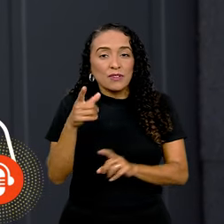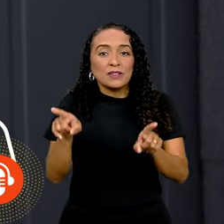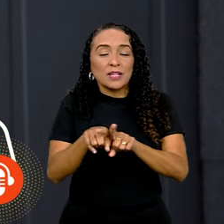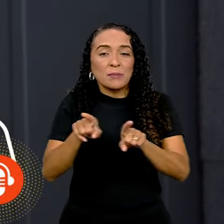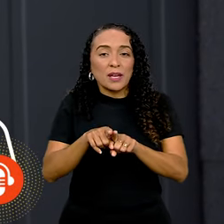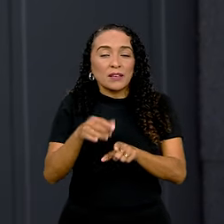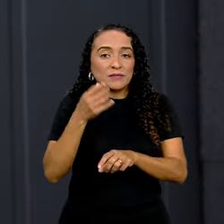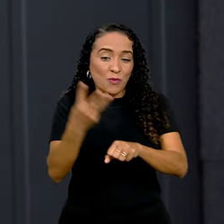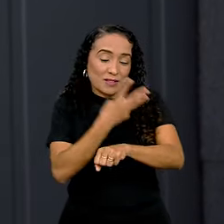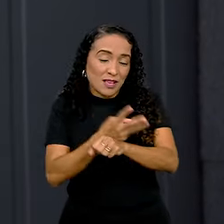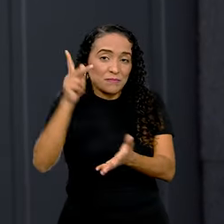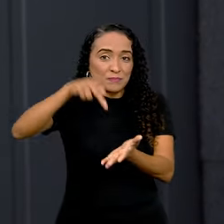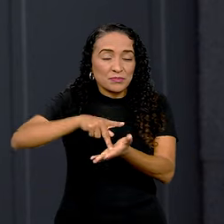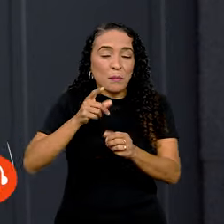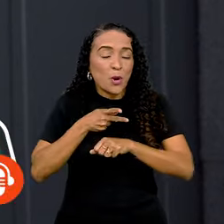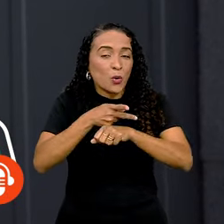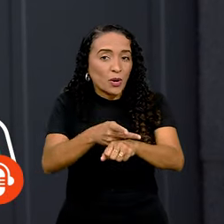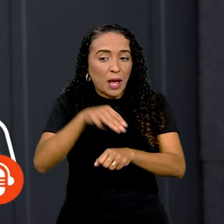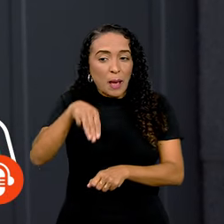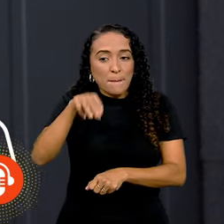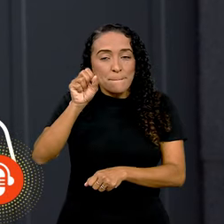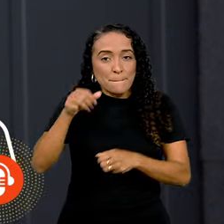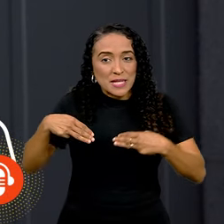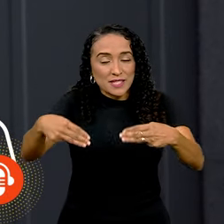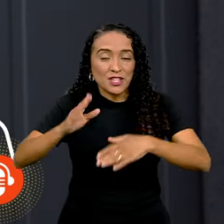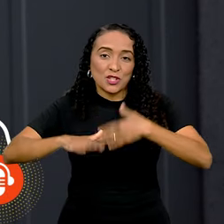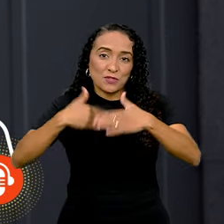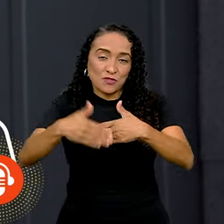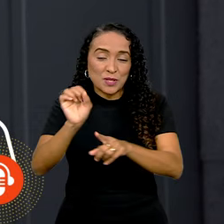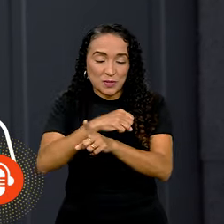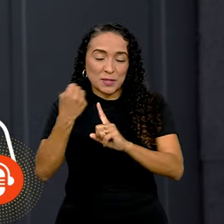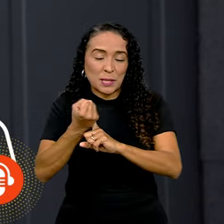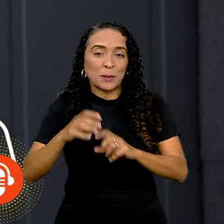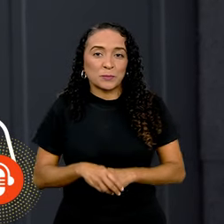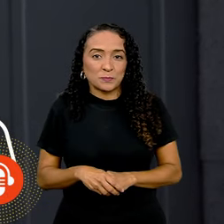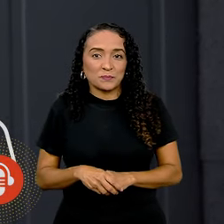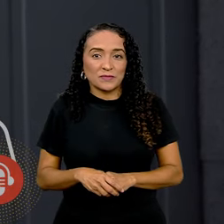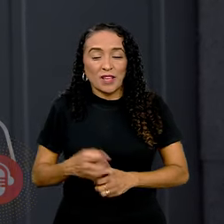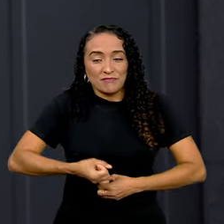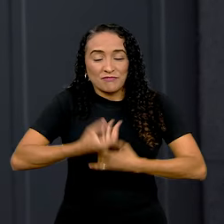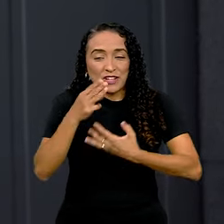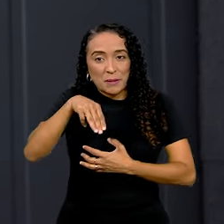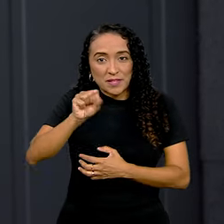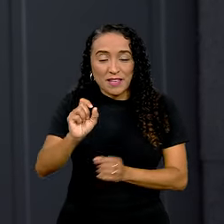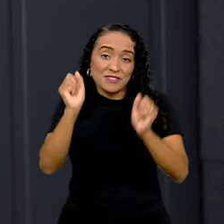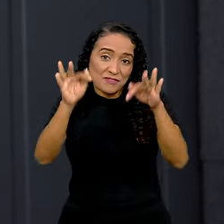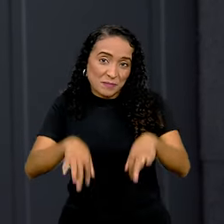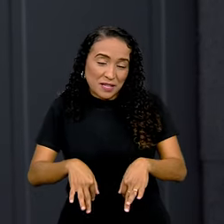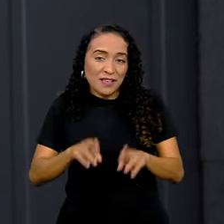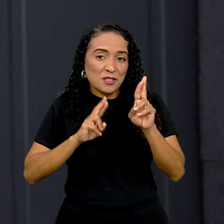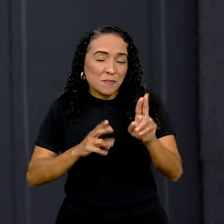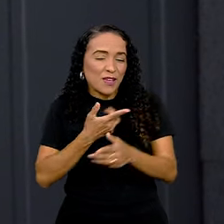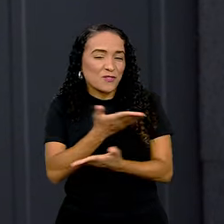121 e o canal oficial no WhatsApp basta procurar por Ministério do Desenvolvimento Social o fal MDS